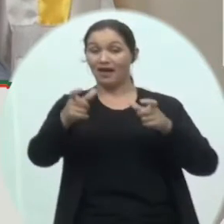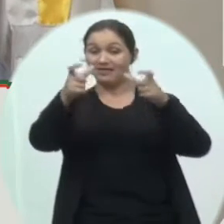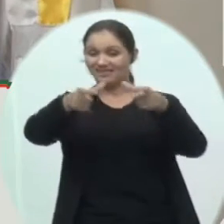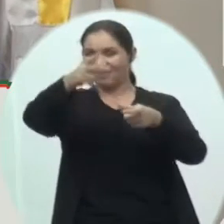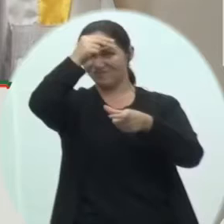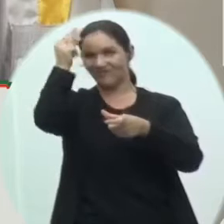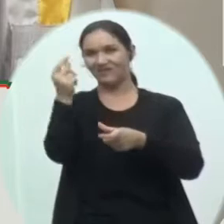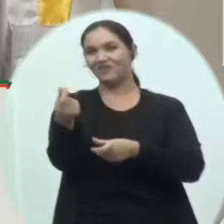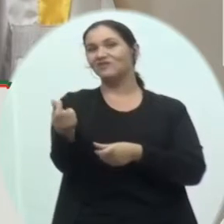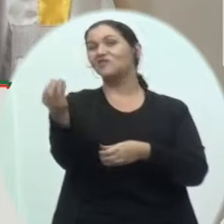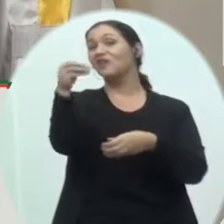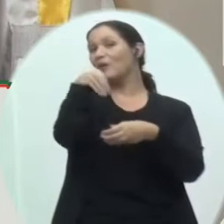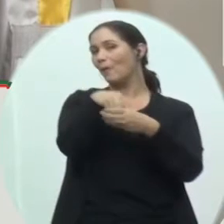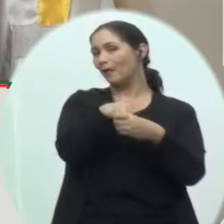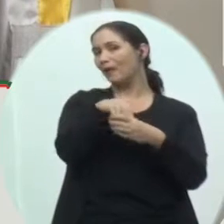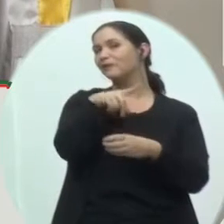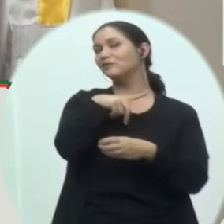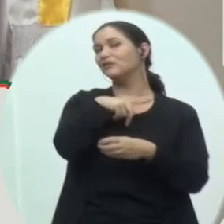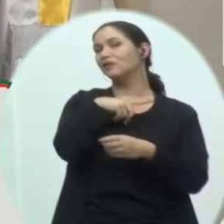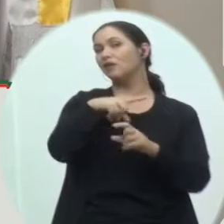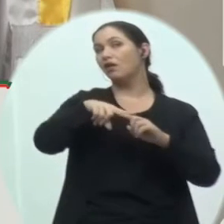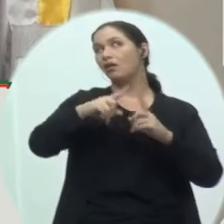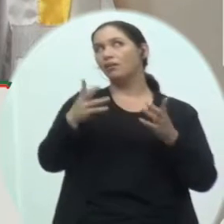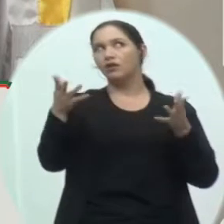Mas precisamos do refis para resolver o problema.